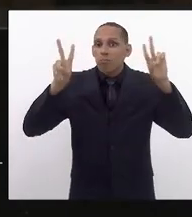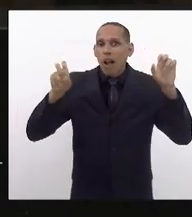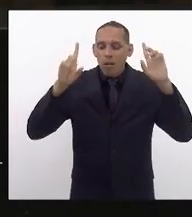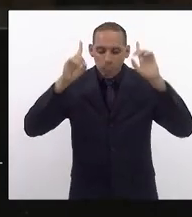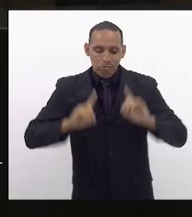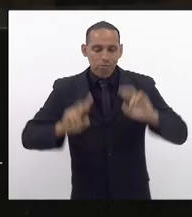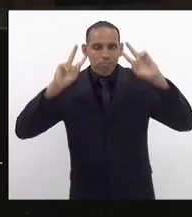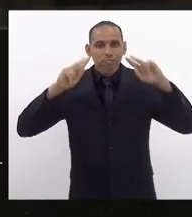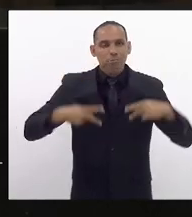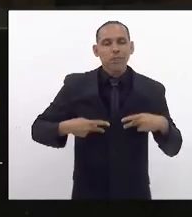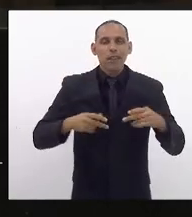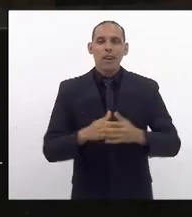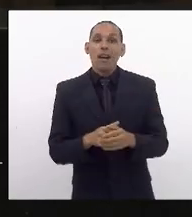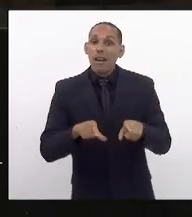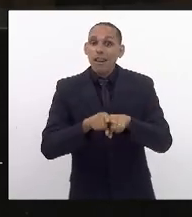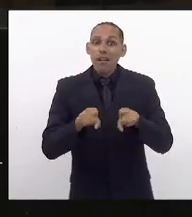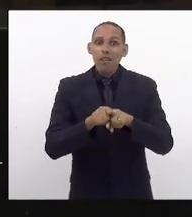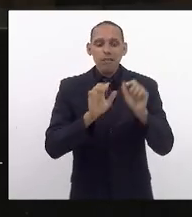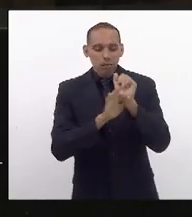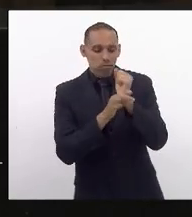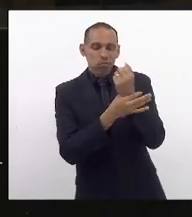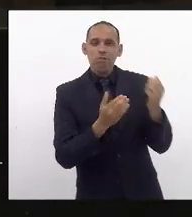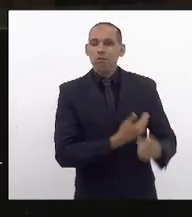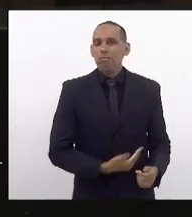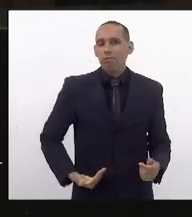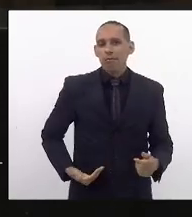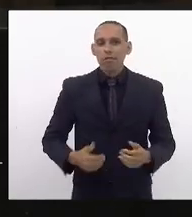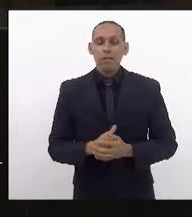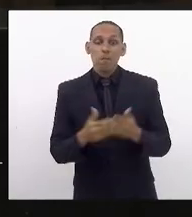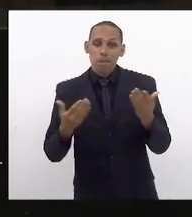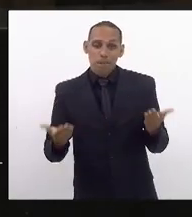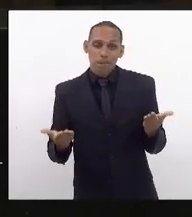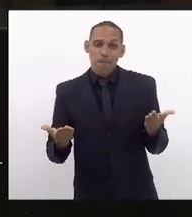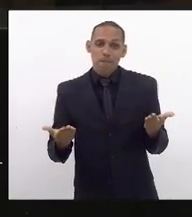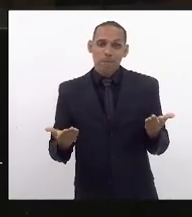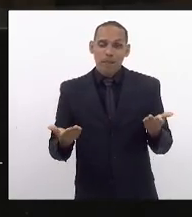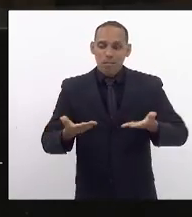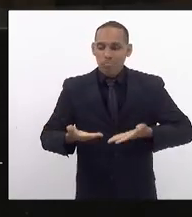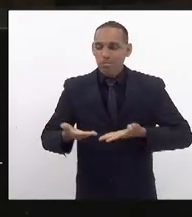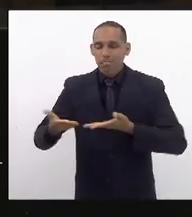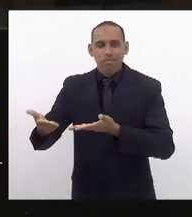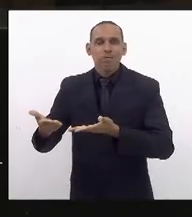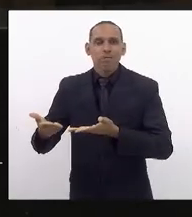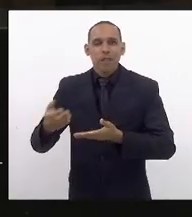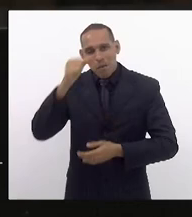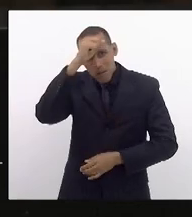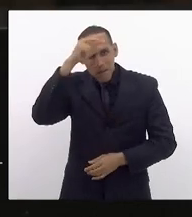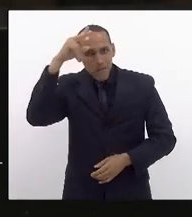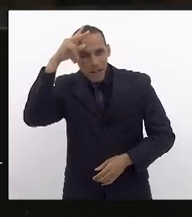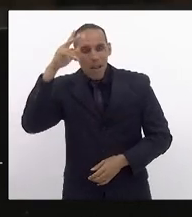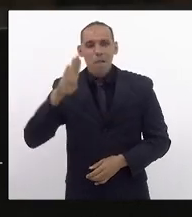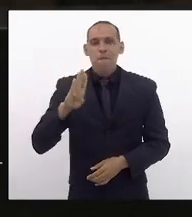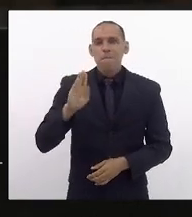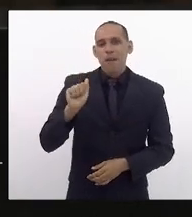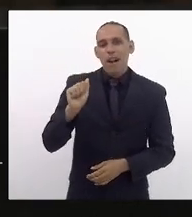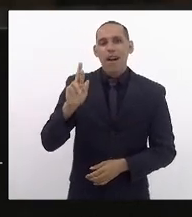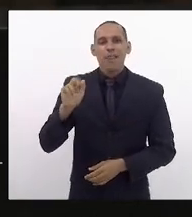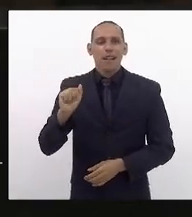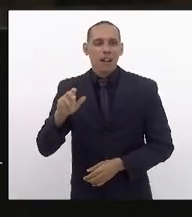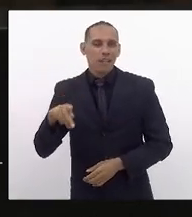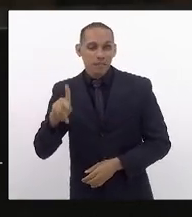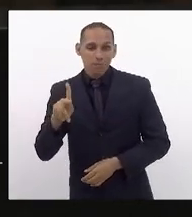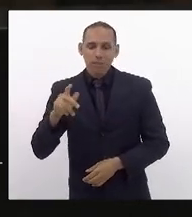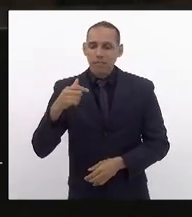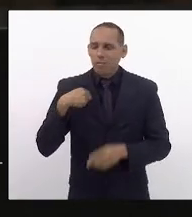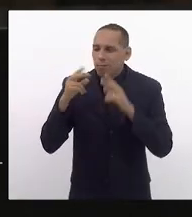direitos humanos, o tema da segurança pública. Então, a convite do prefeito Raj Baraka, eu pude